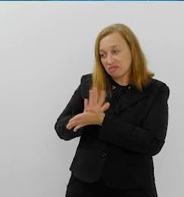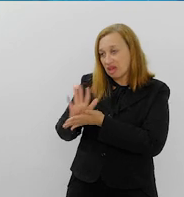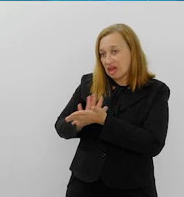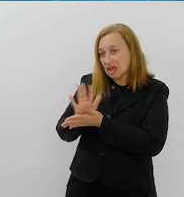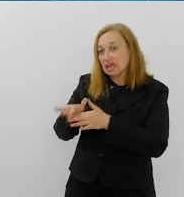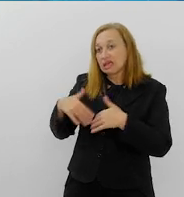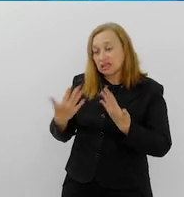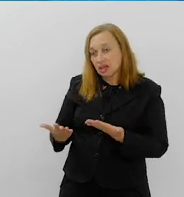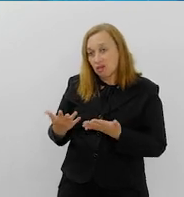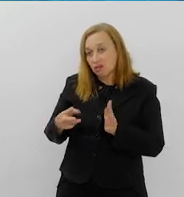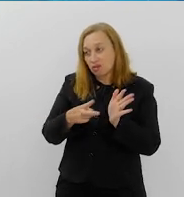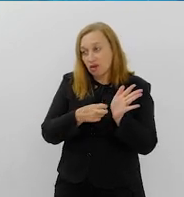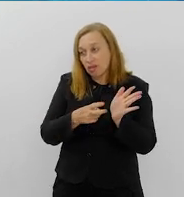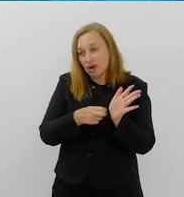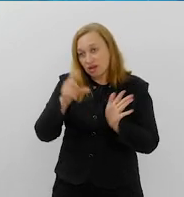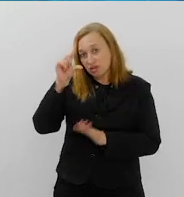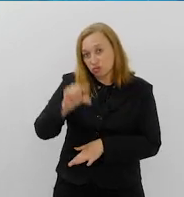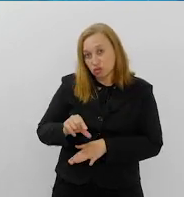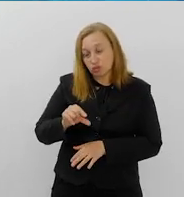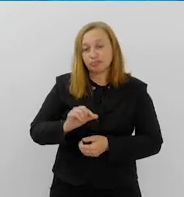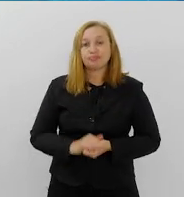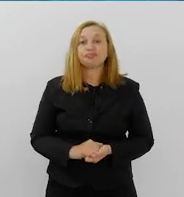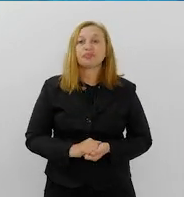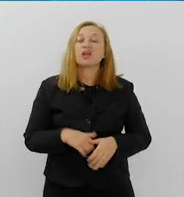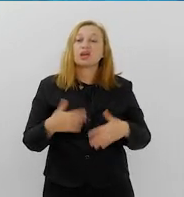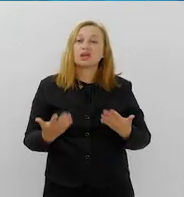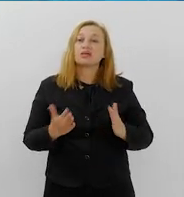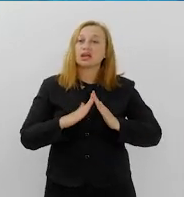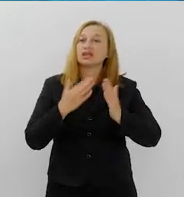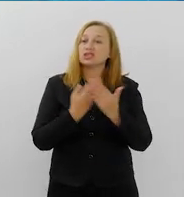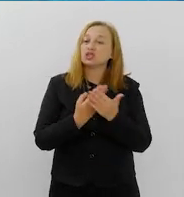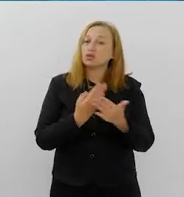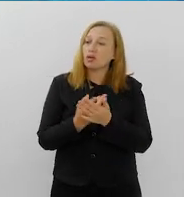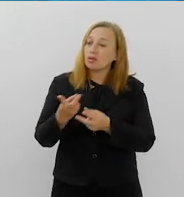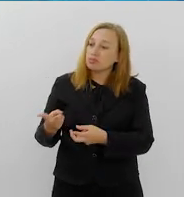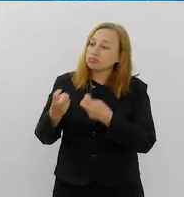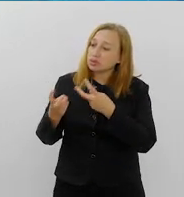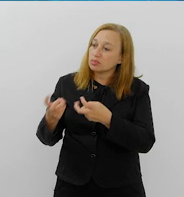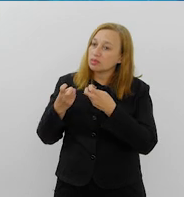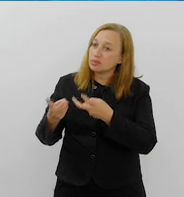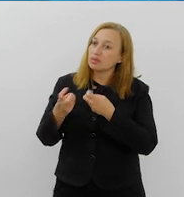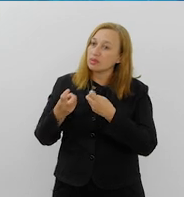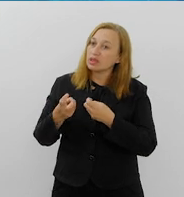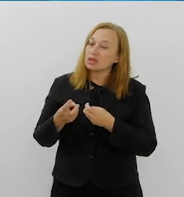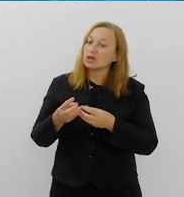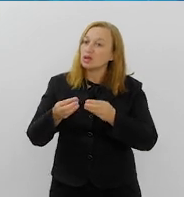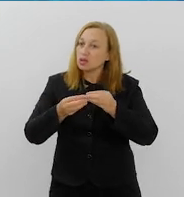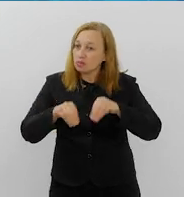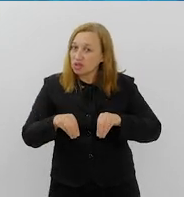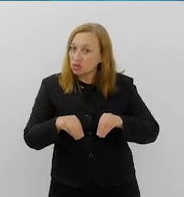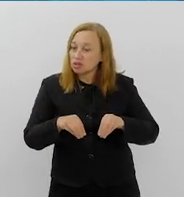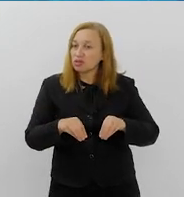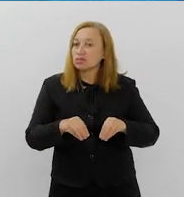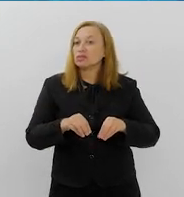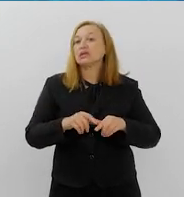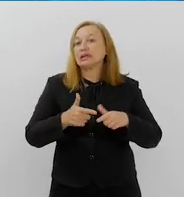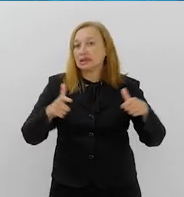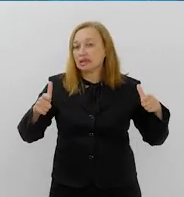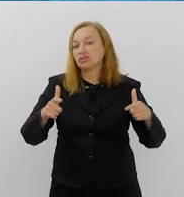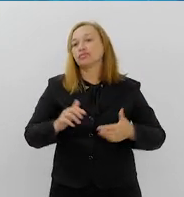responder. Então, o vocabulário diminuiu. Então, as escolas começaram a perceber que o